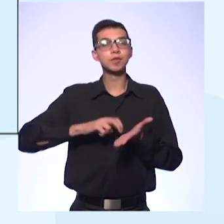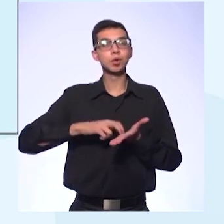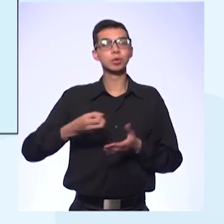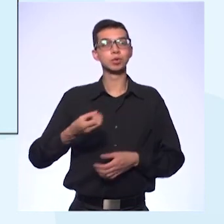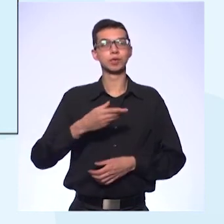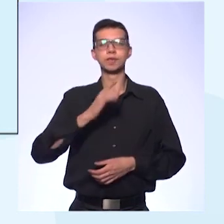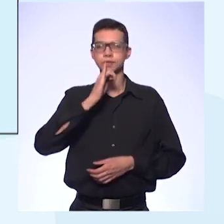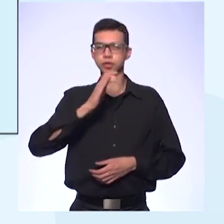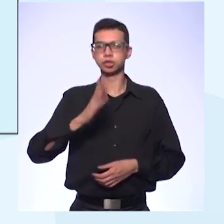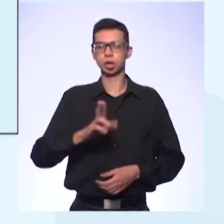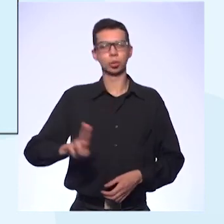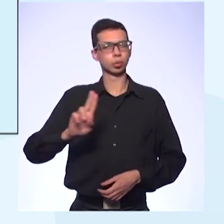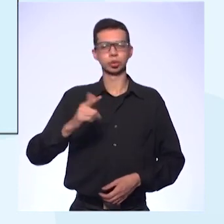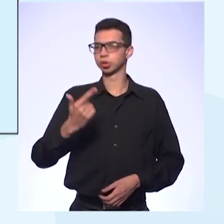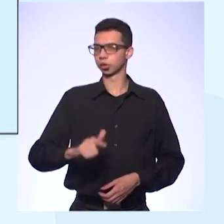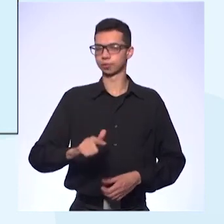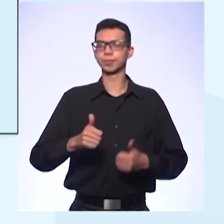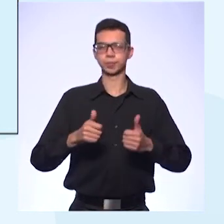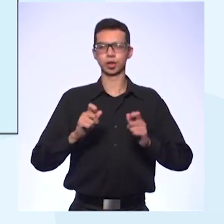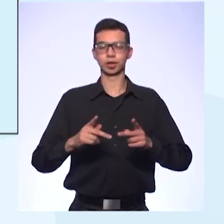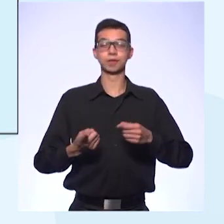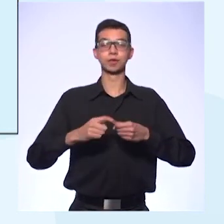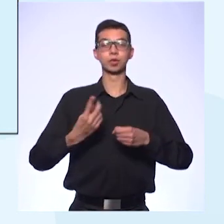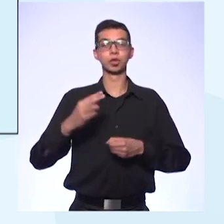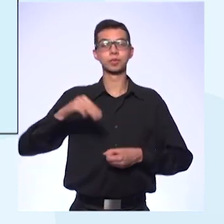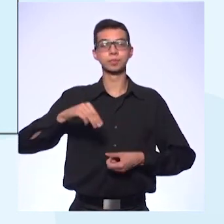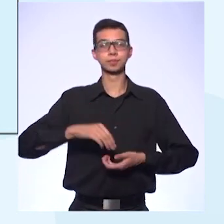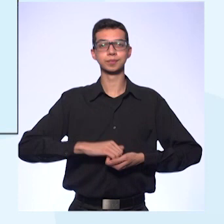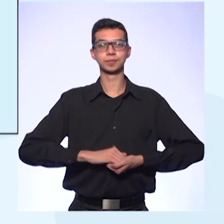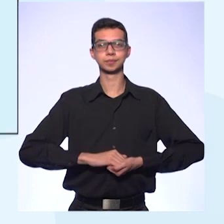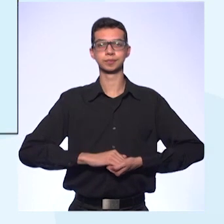falou, não use de novo, tudo bem? E a gente volta em 2 minutos.